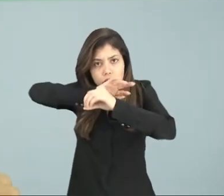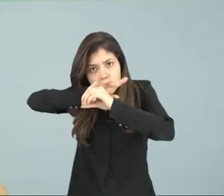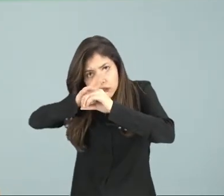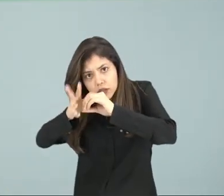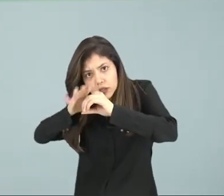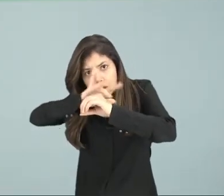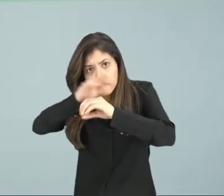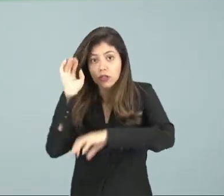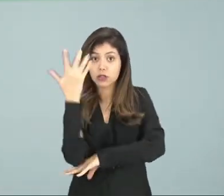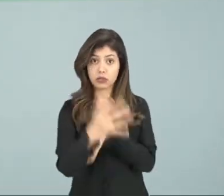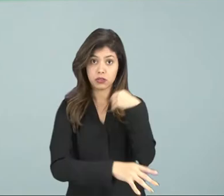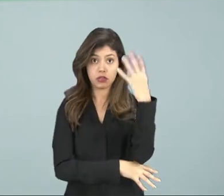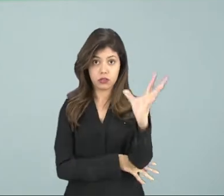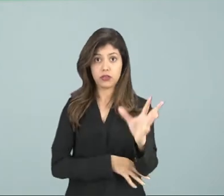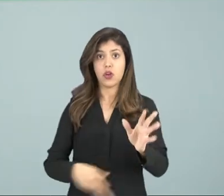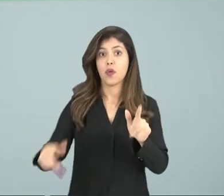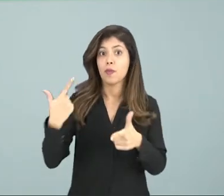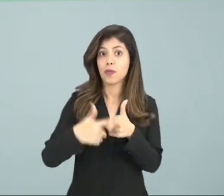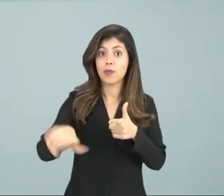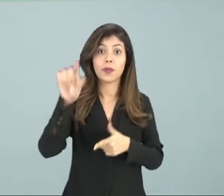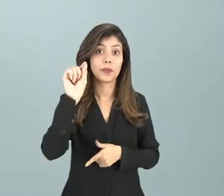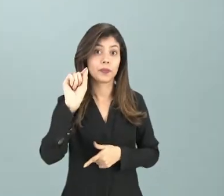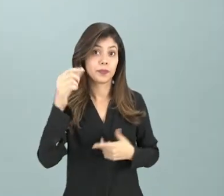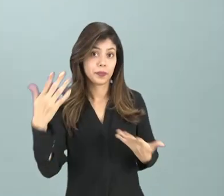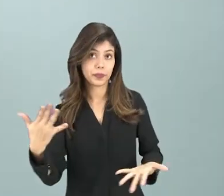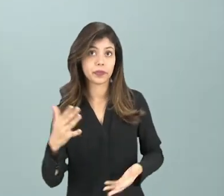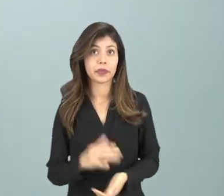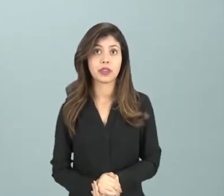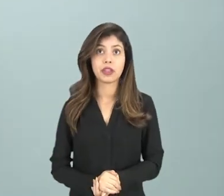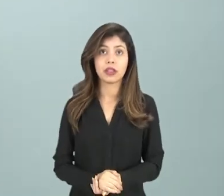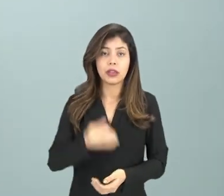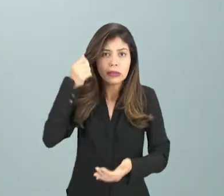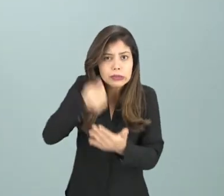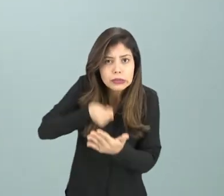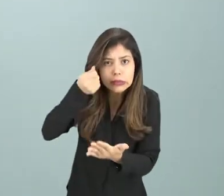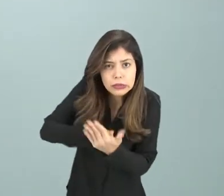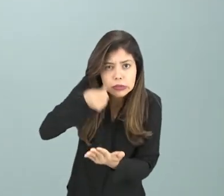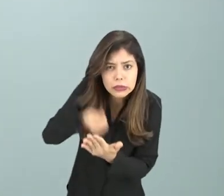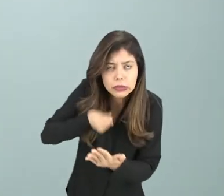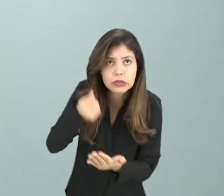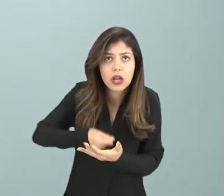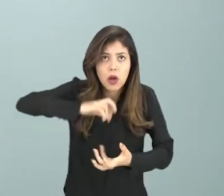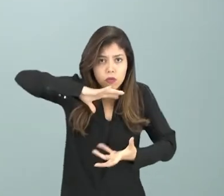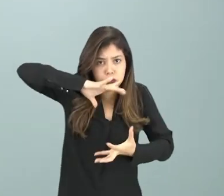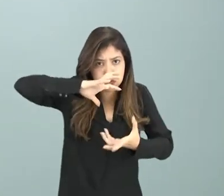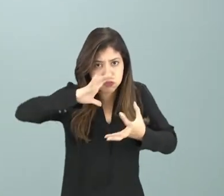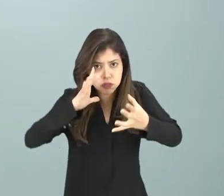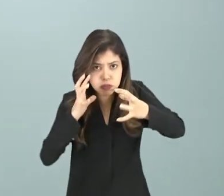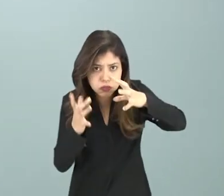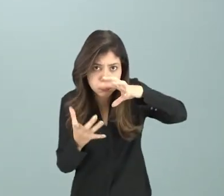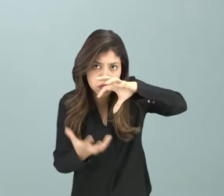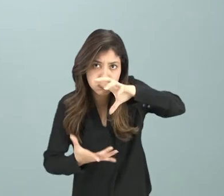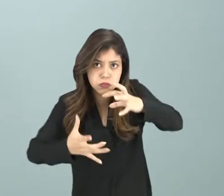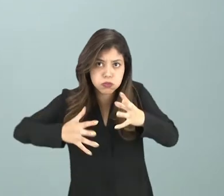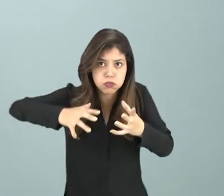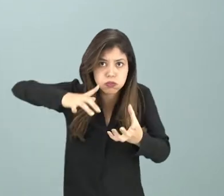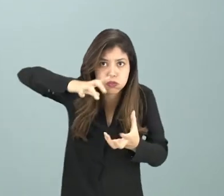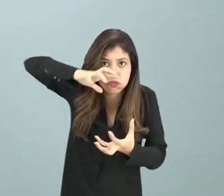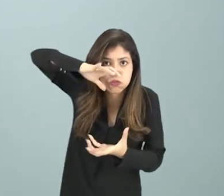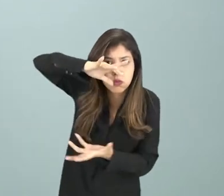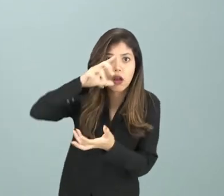atmosfera Natureza O problema é a intensificação do efeito estufa a